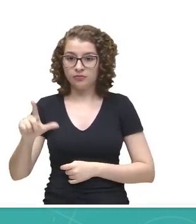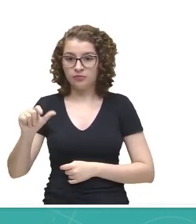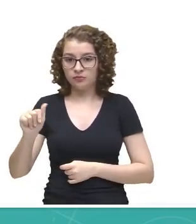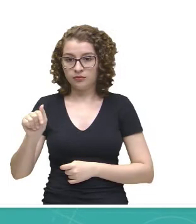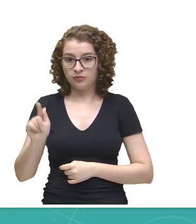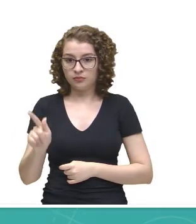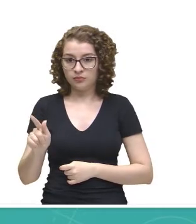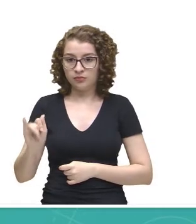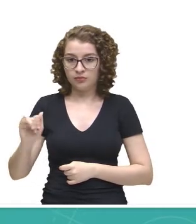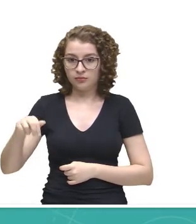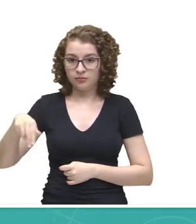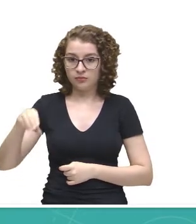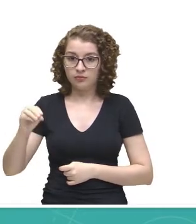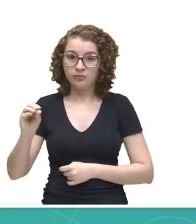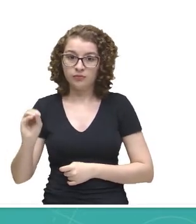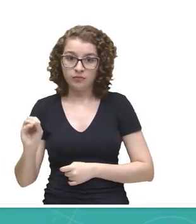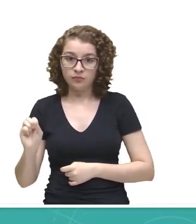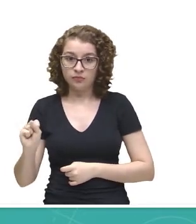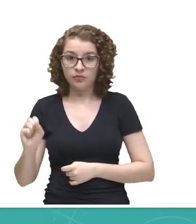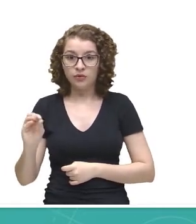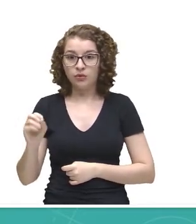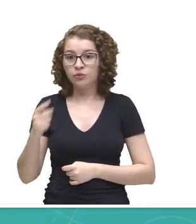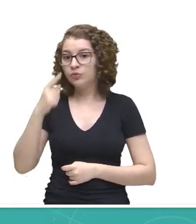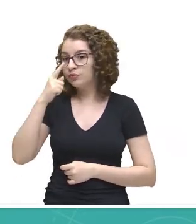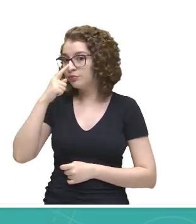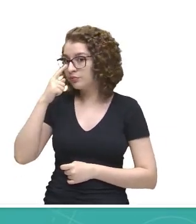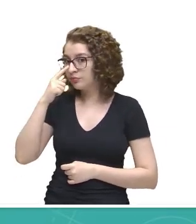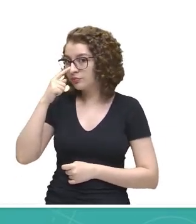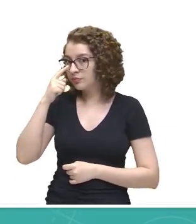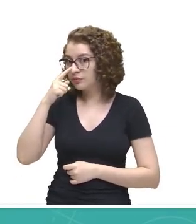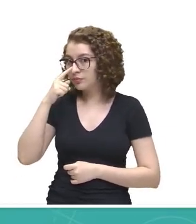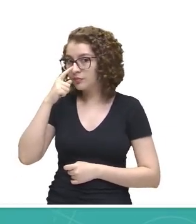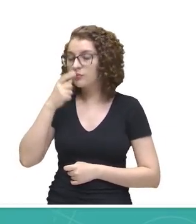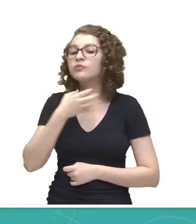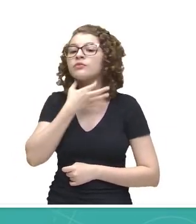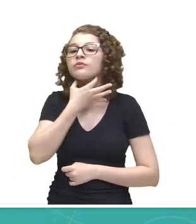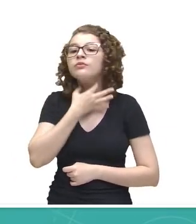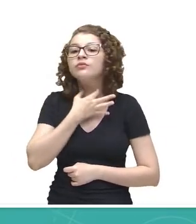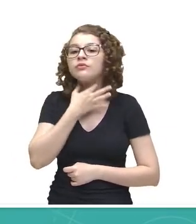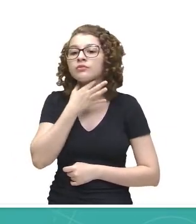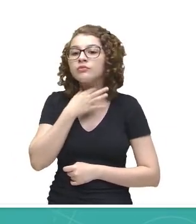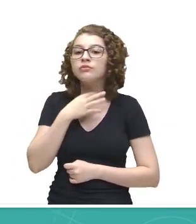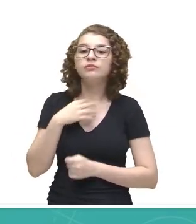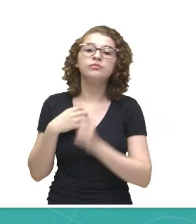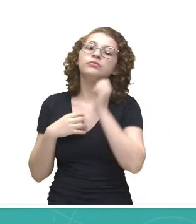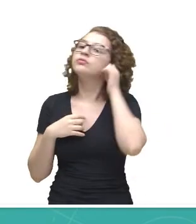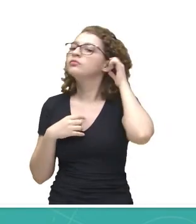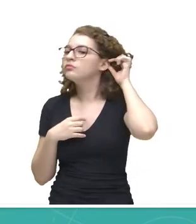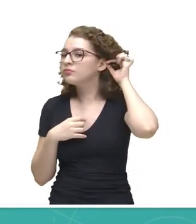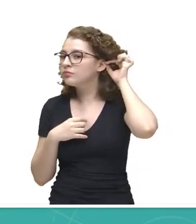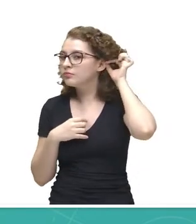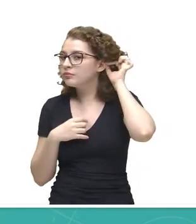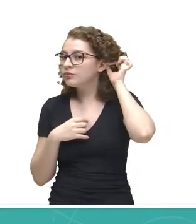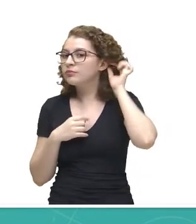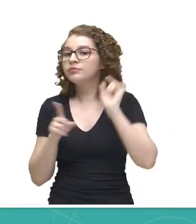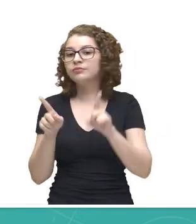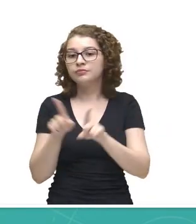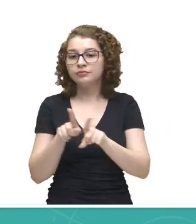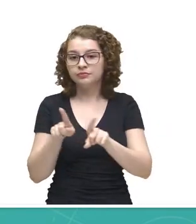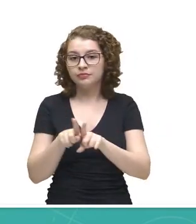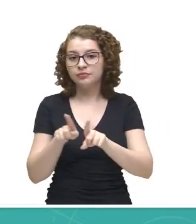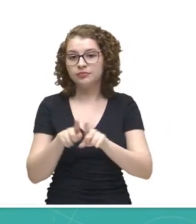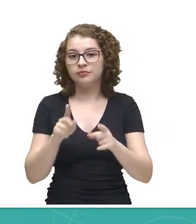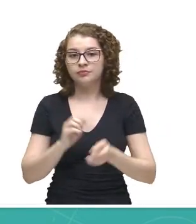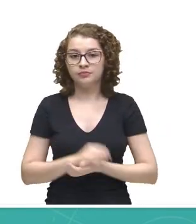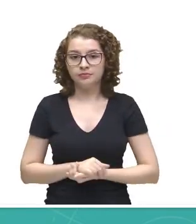nessa partinha azul, no nariz, na traqueia, na orelha também a gente tem, né, a